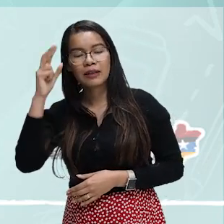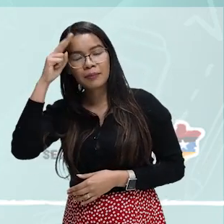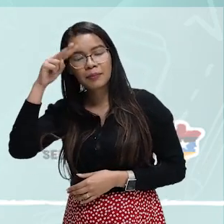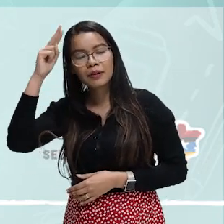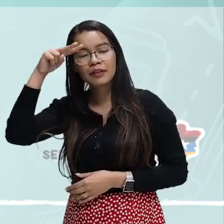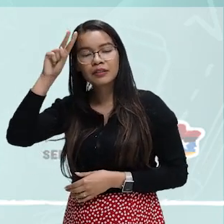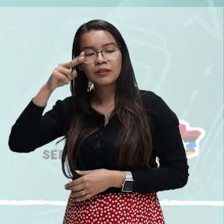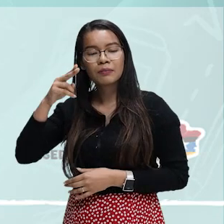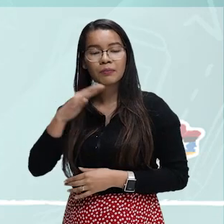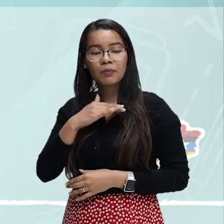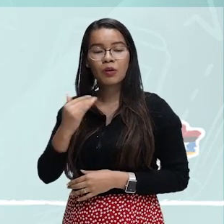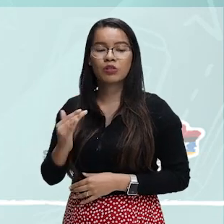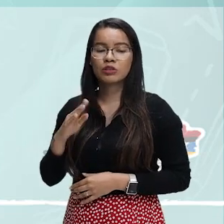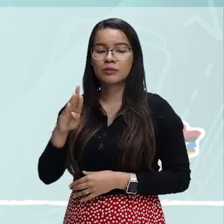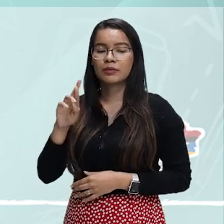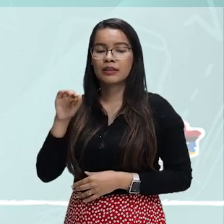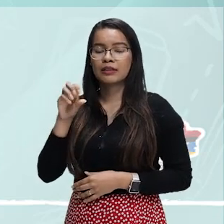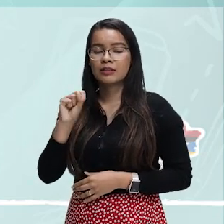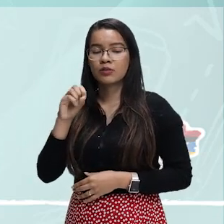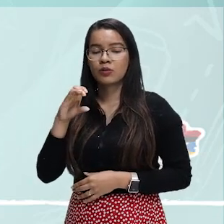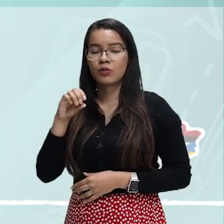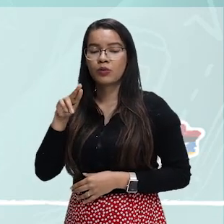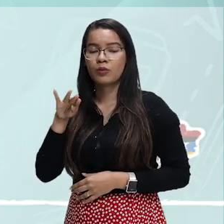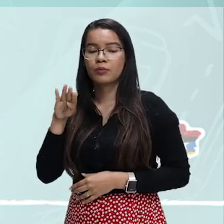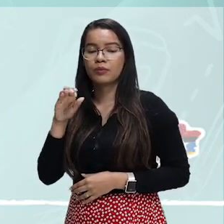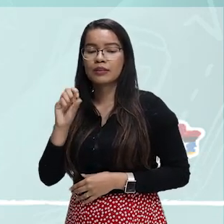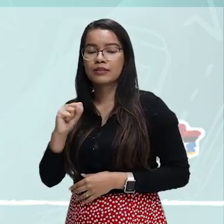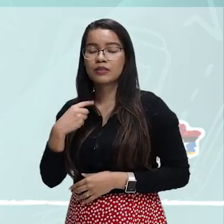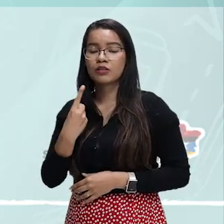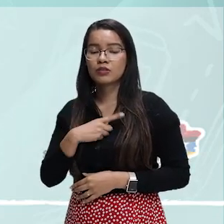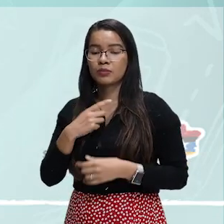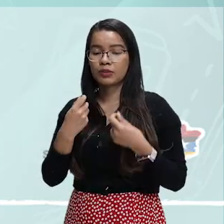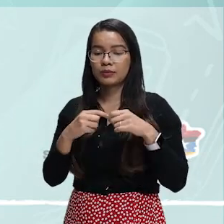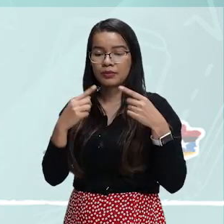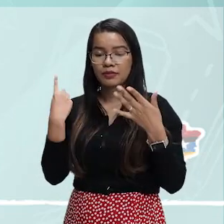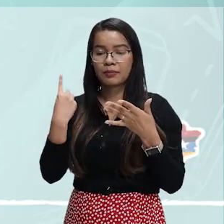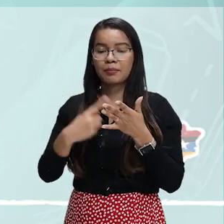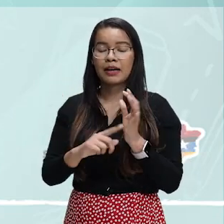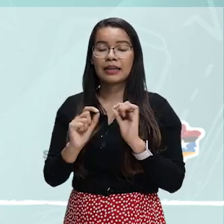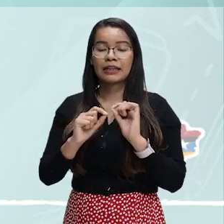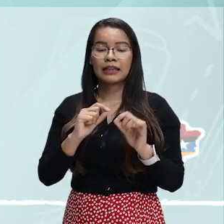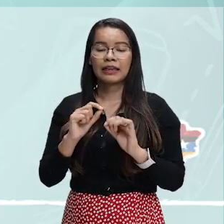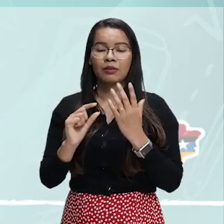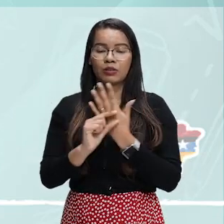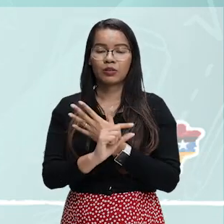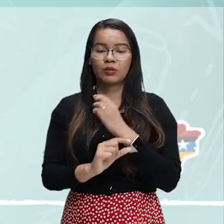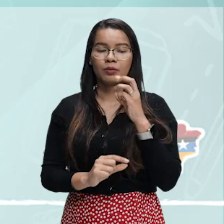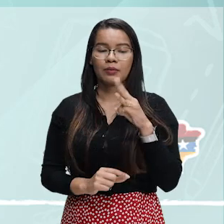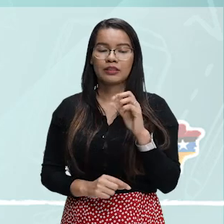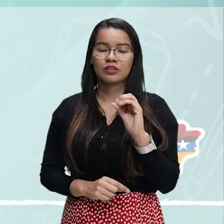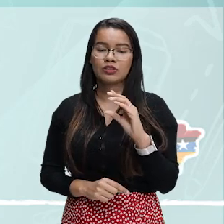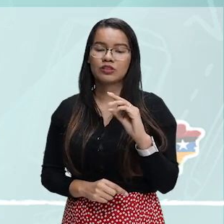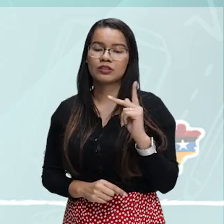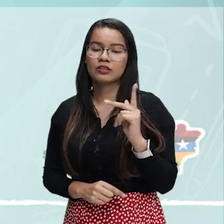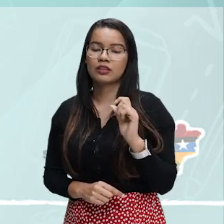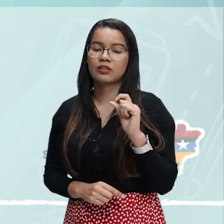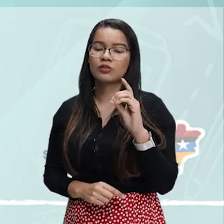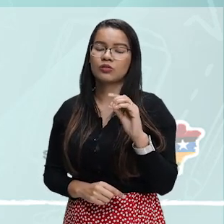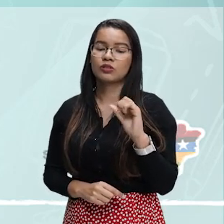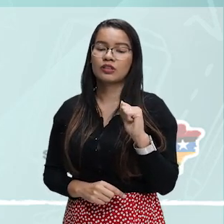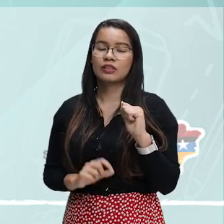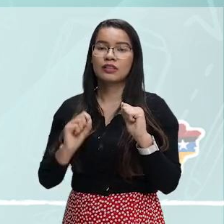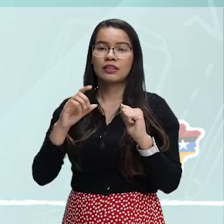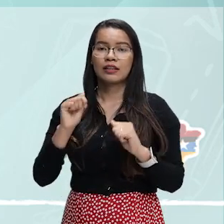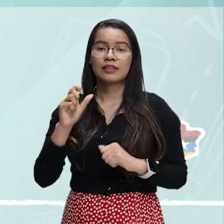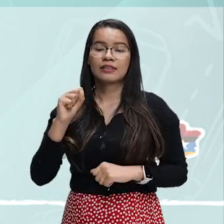podemos afirmar que Machado de Assis filiou-se à tendência, essa daí, muito fácil, né?